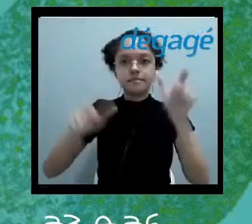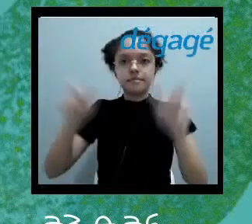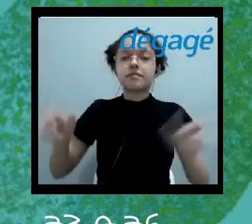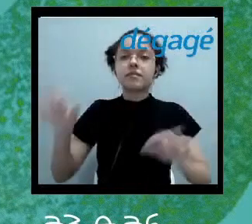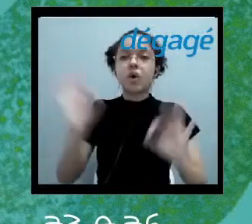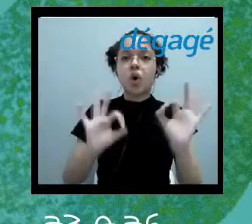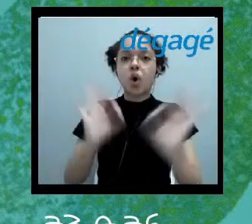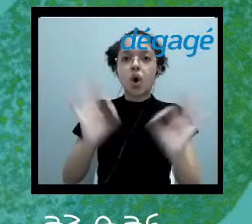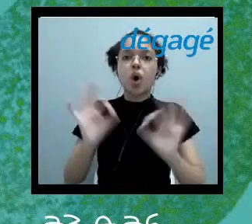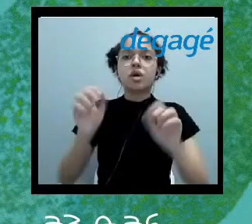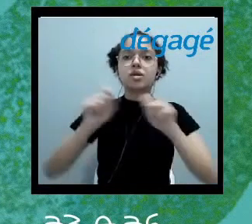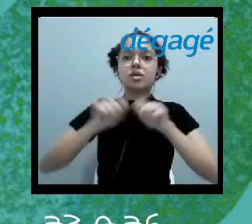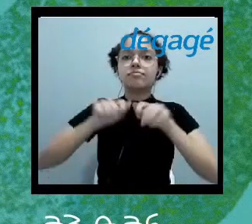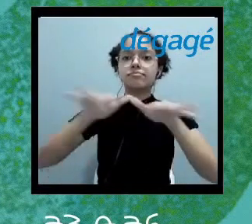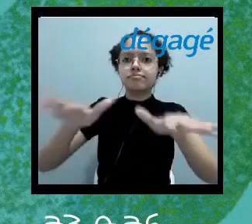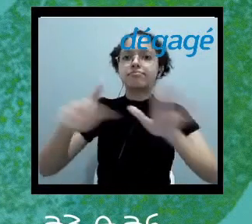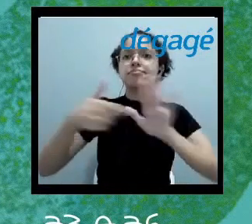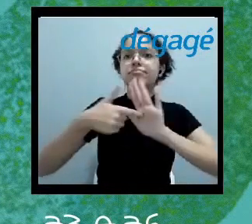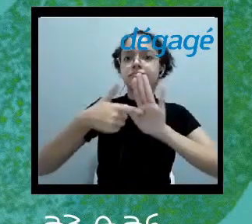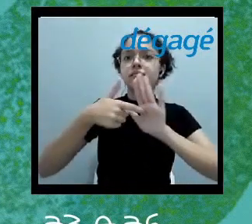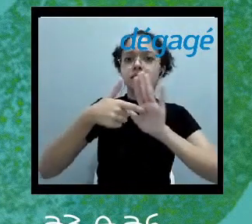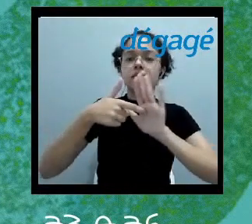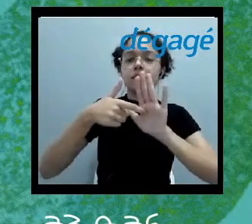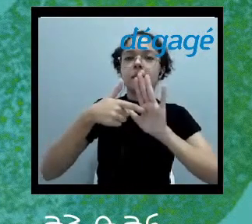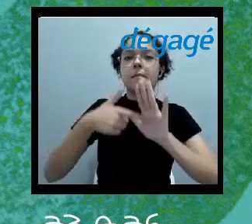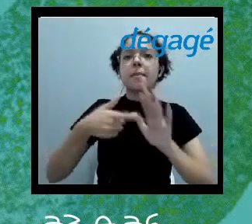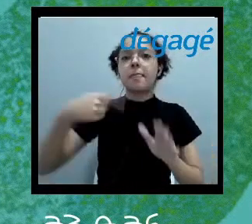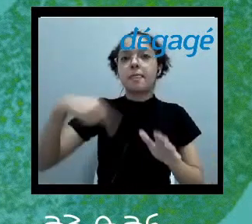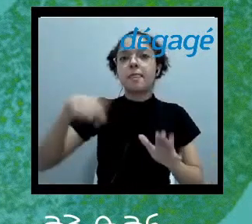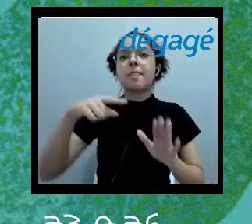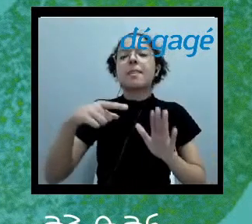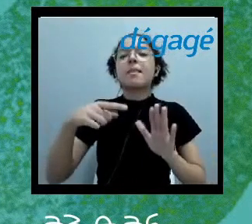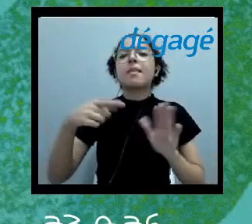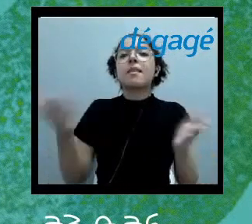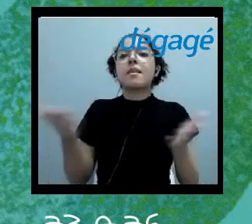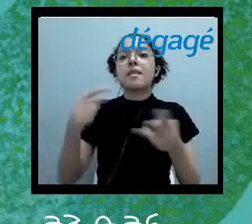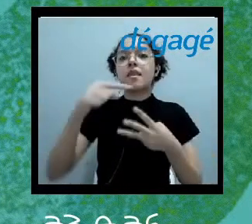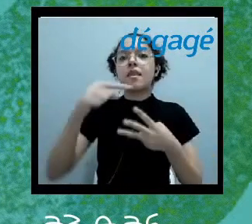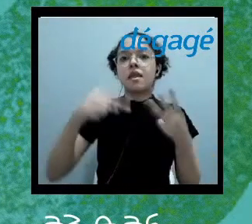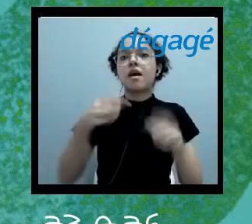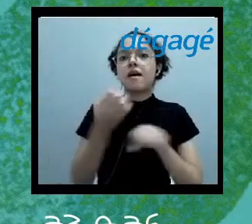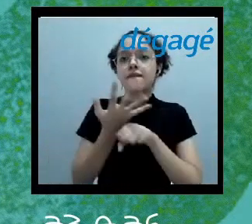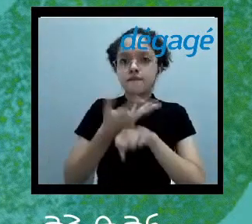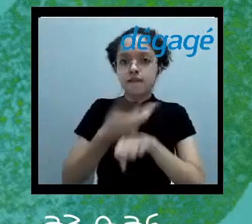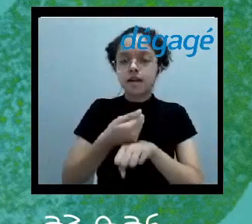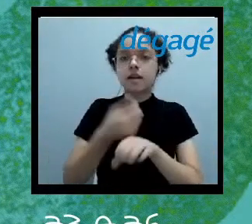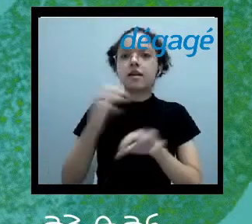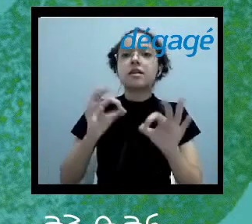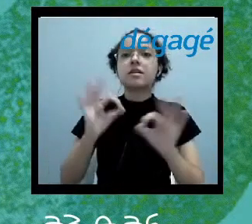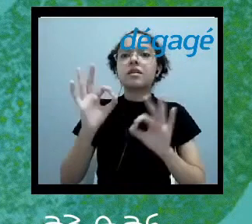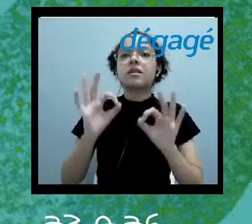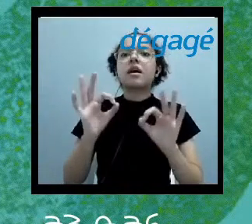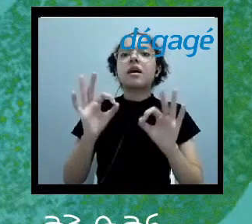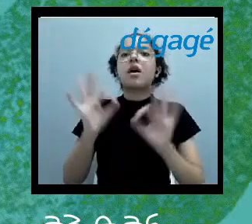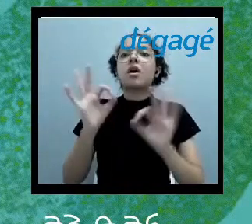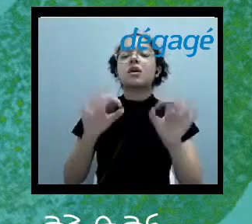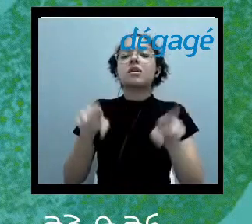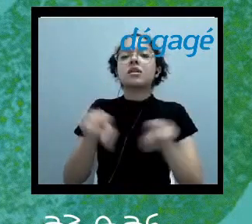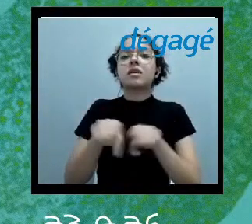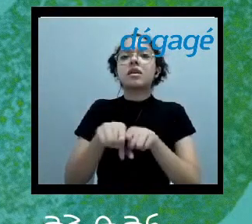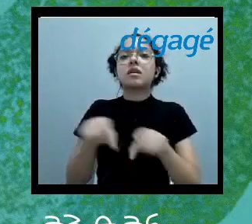ao F174 Estúdio, do João Vitor, na transmissão, aos parceiros da